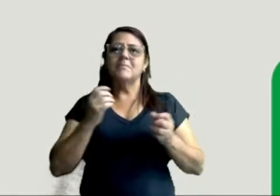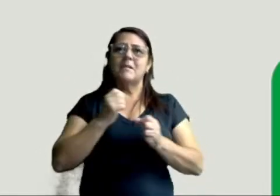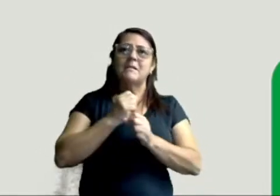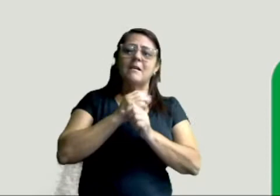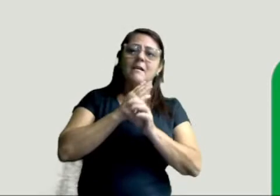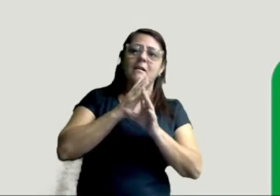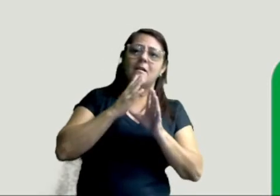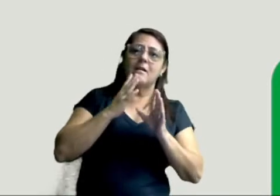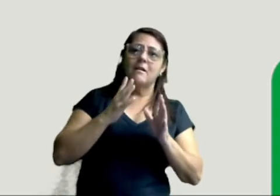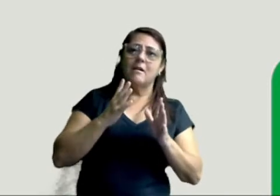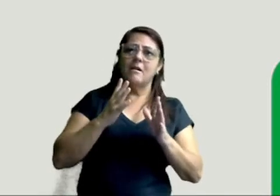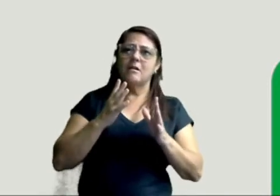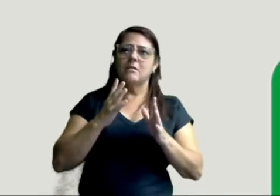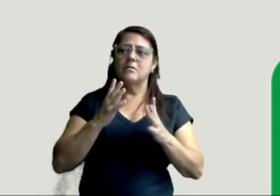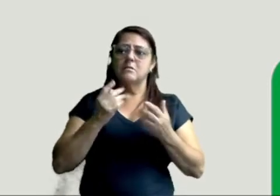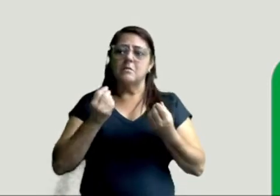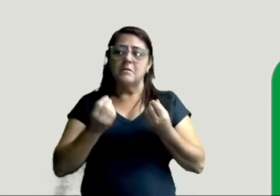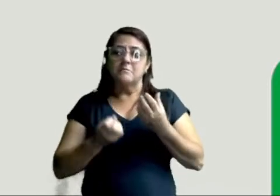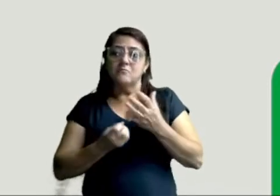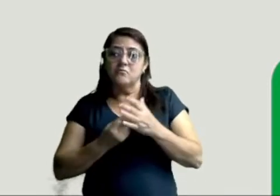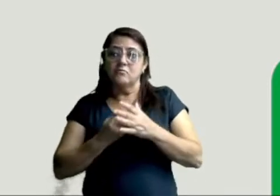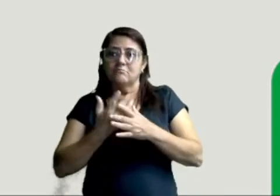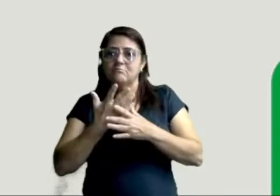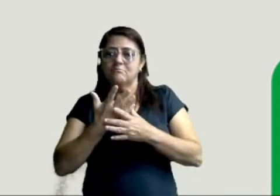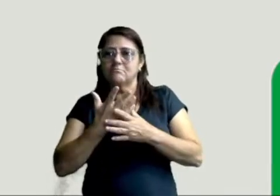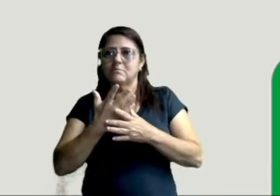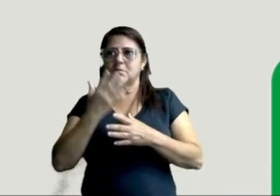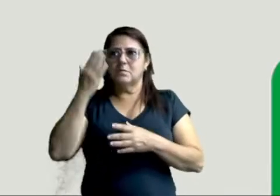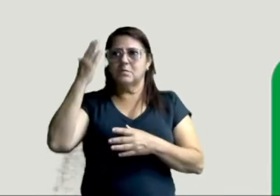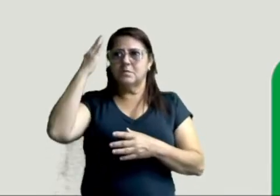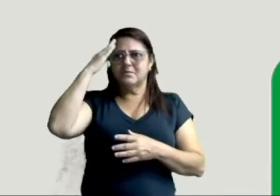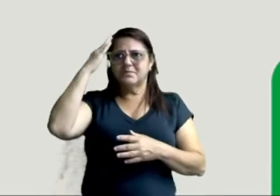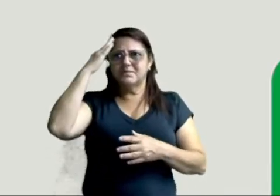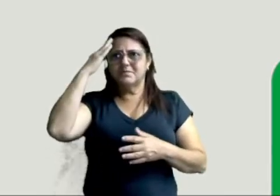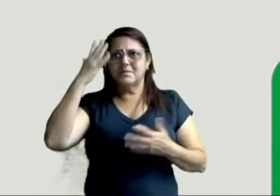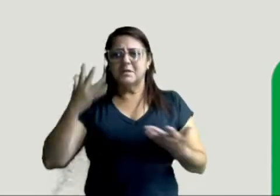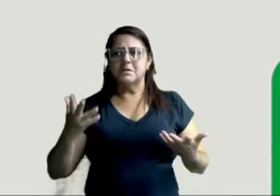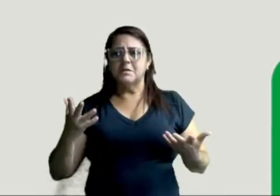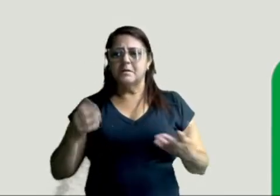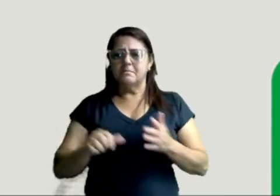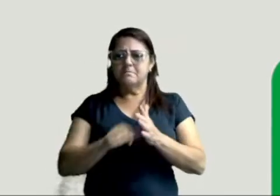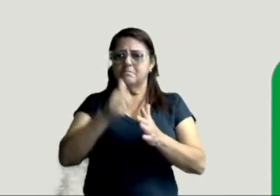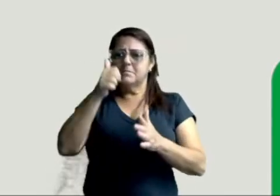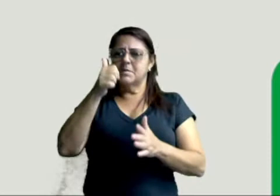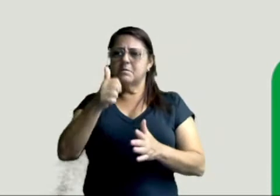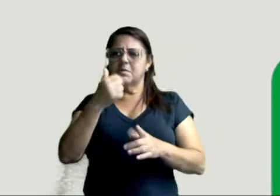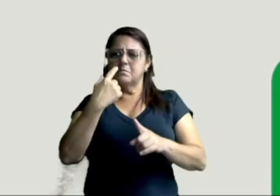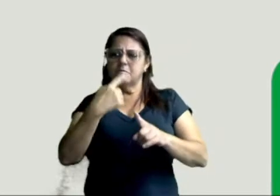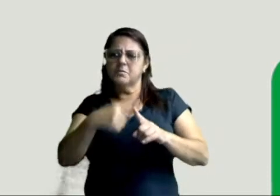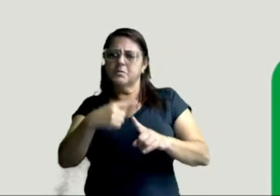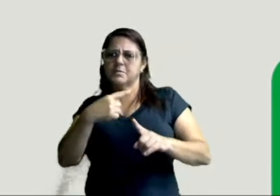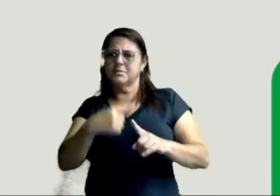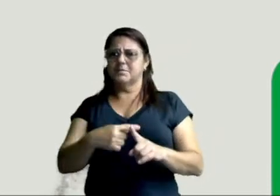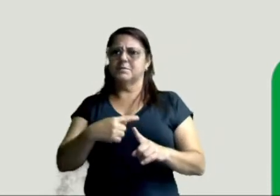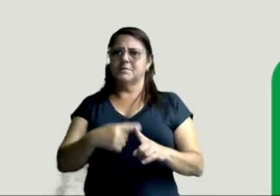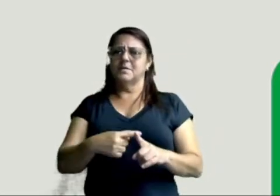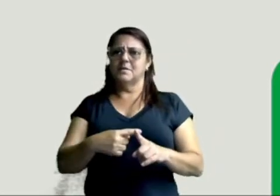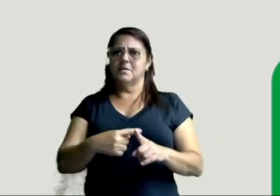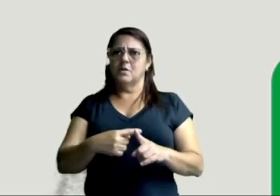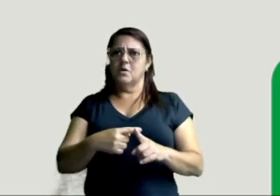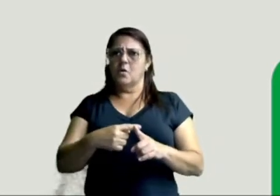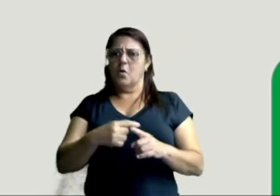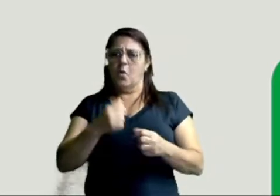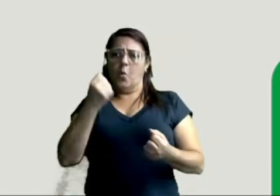mas porém não vai ter uma fundamentação física. Então a gente vai ver algumas perguntas, tá? Então, a primeira é a seguinte: por que quando o